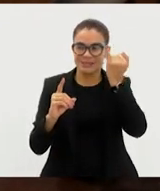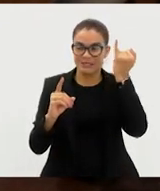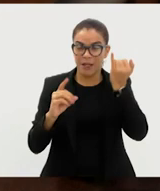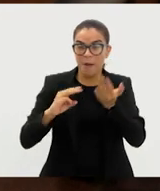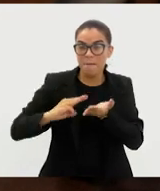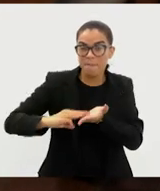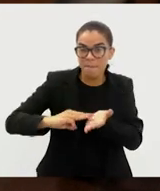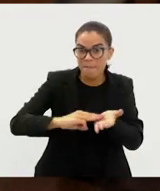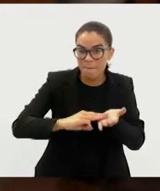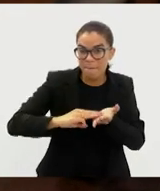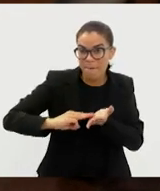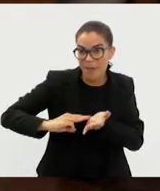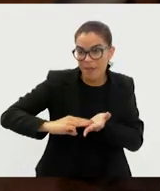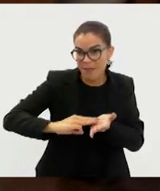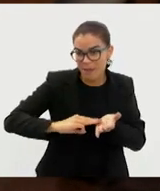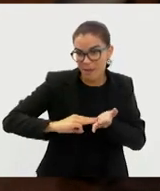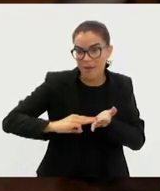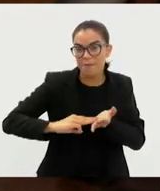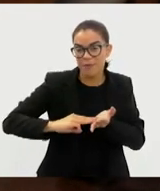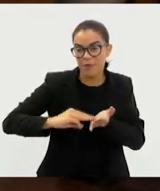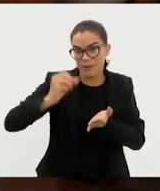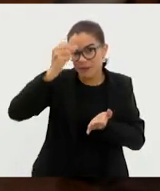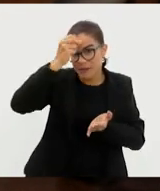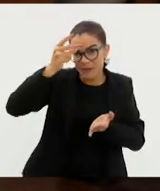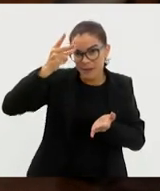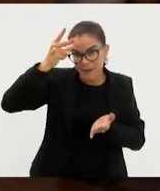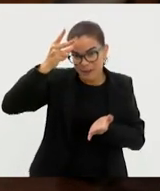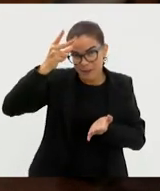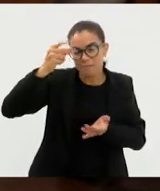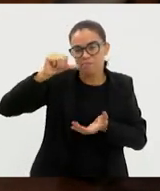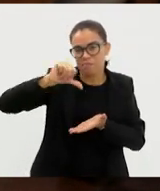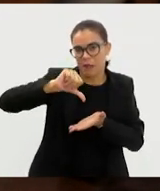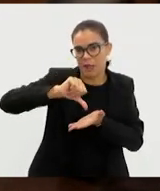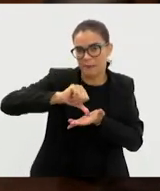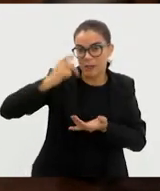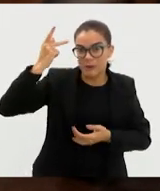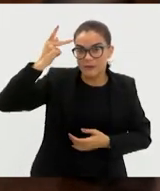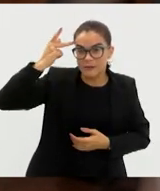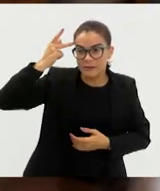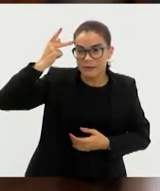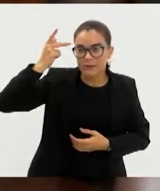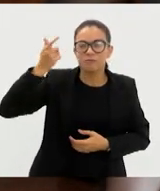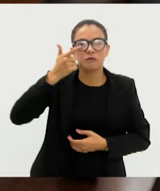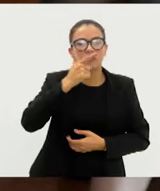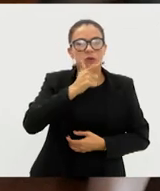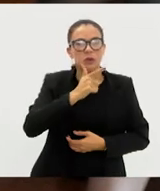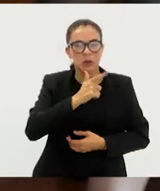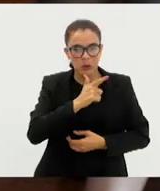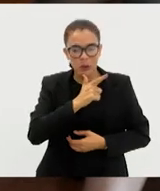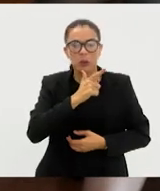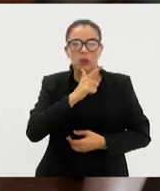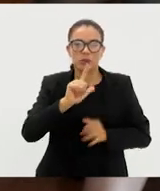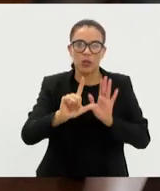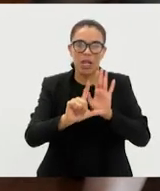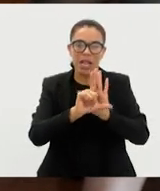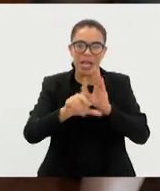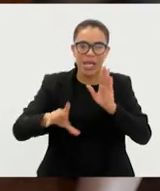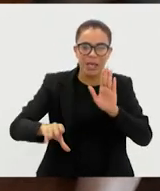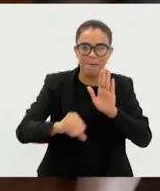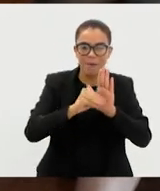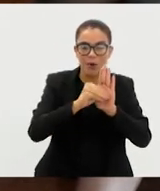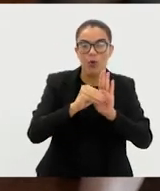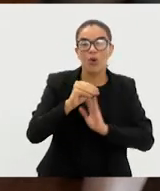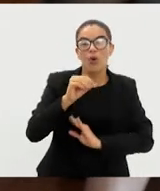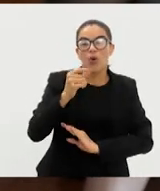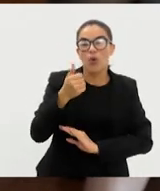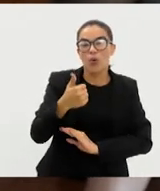membros de prefeitura, como prefeito da capital, que conseguiram as leis complementares